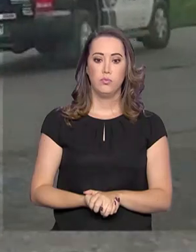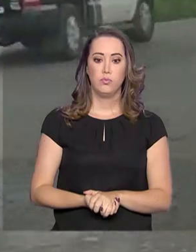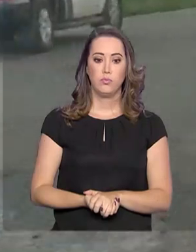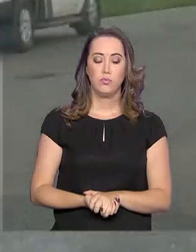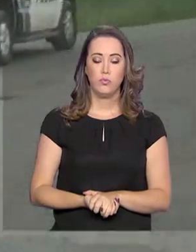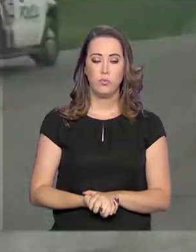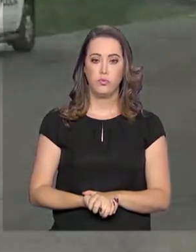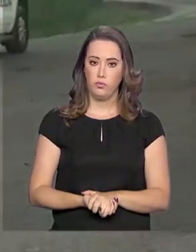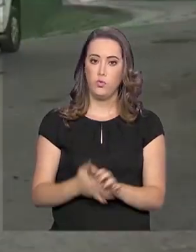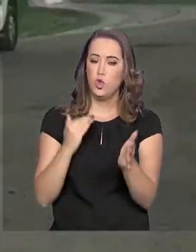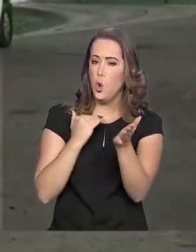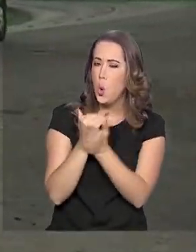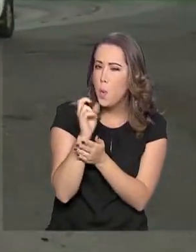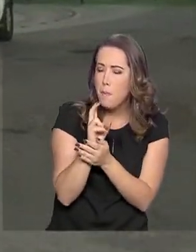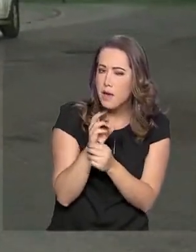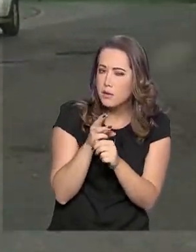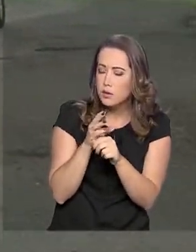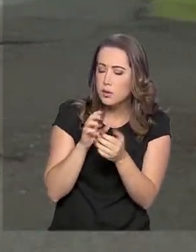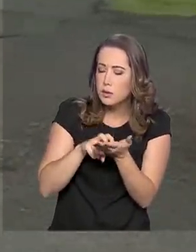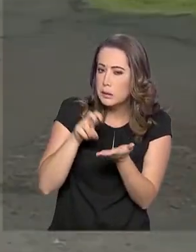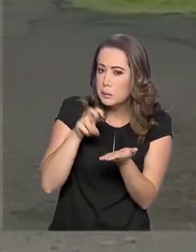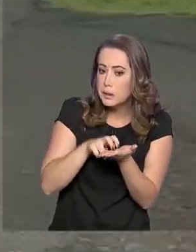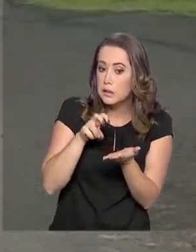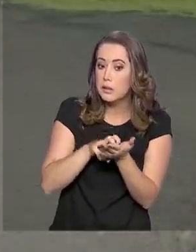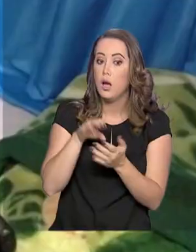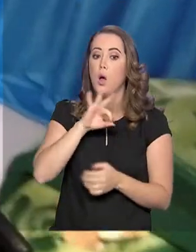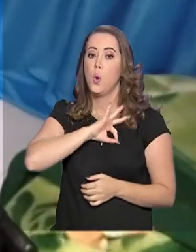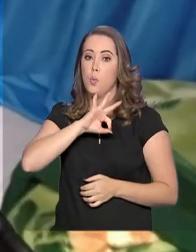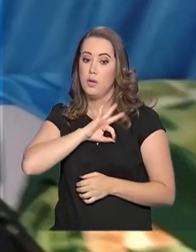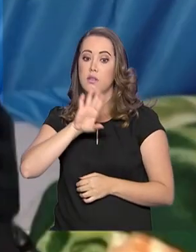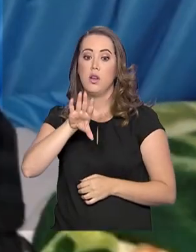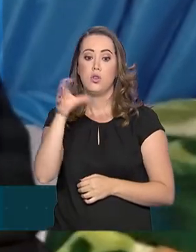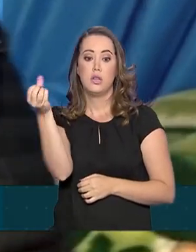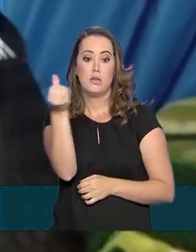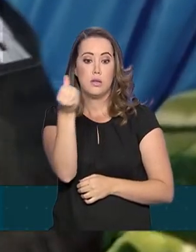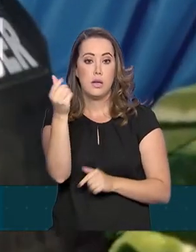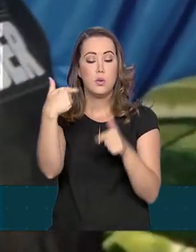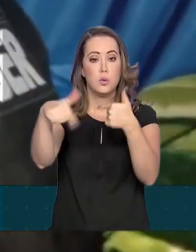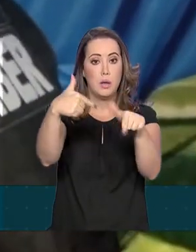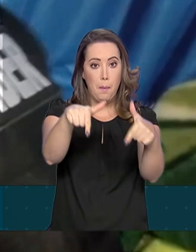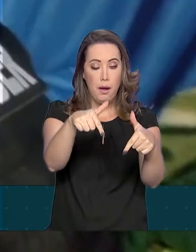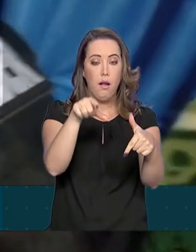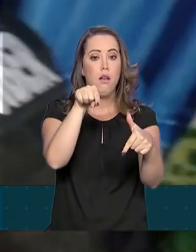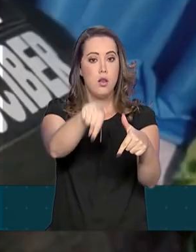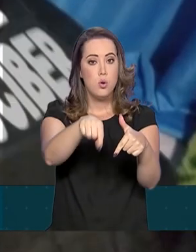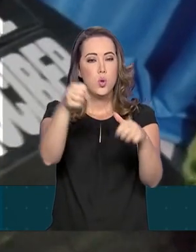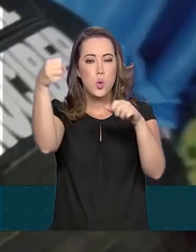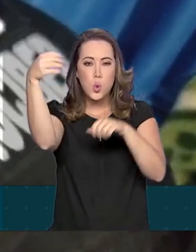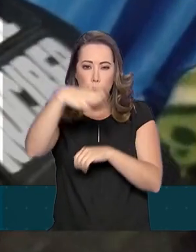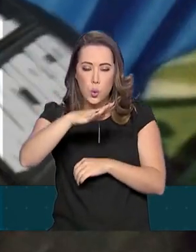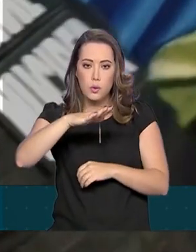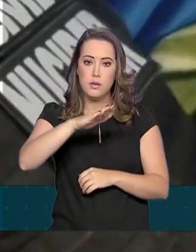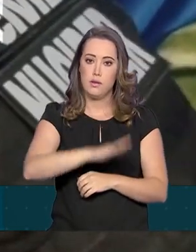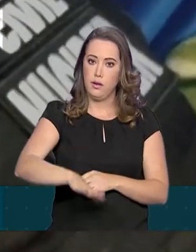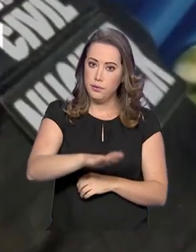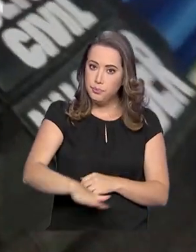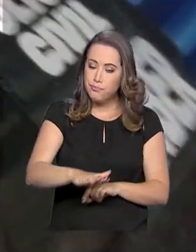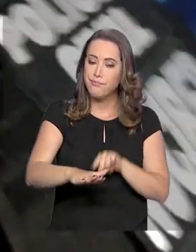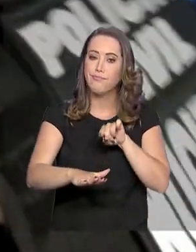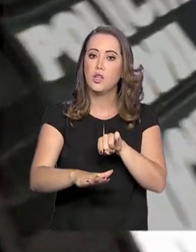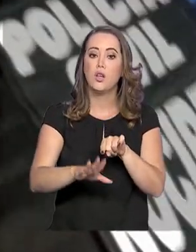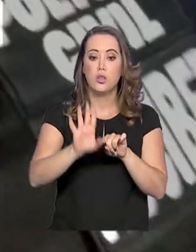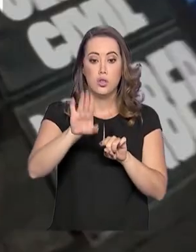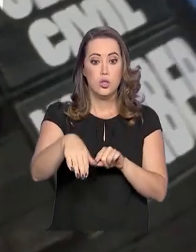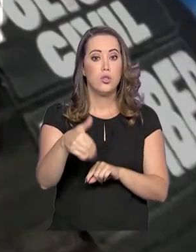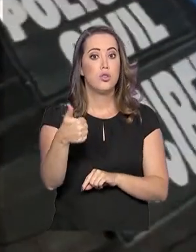No início da manhã, os policiais envolvidos na sexta etapa da Operação Luz na Infância já estavam nas ruas para o cumprimento